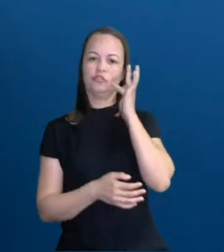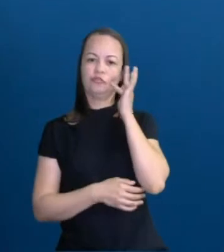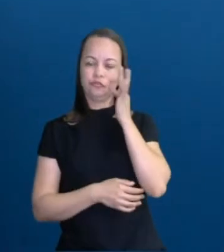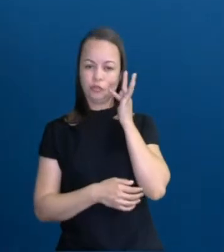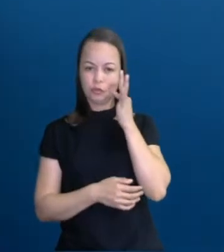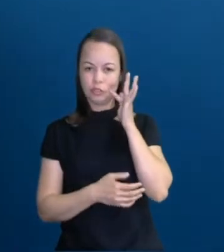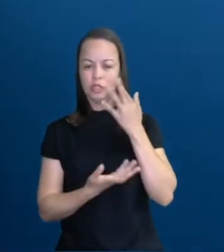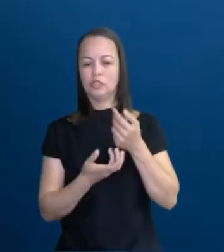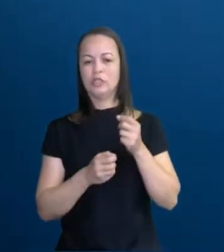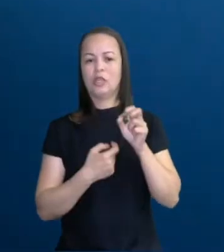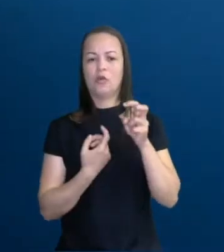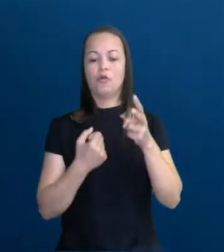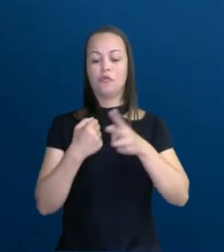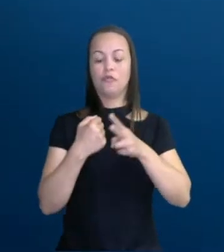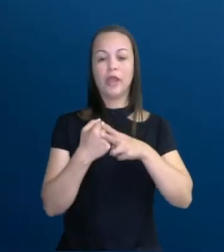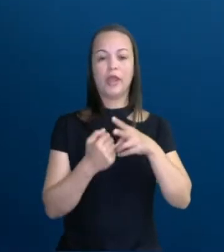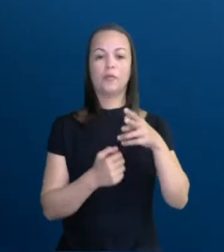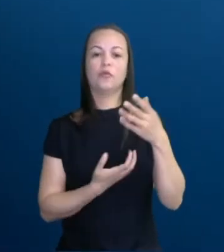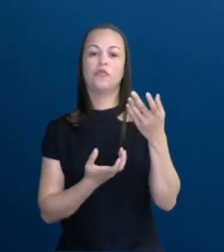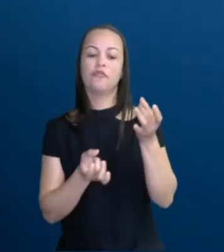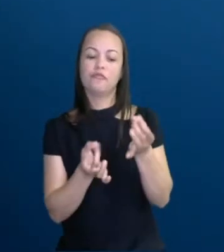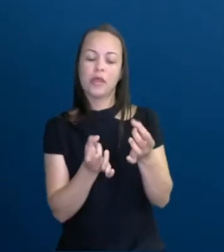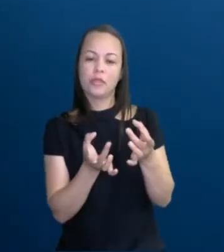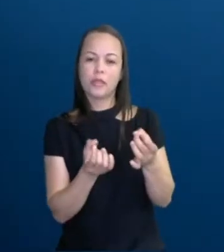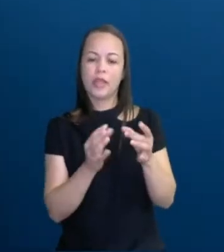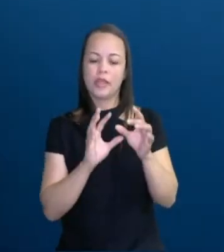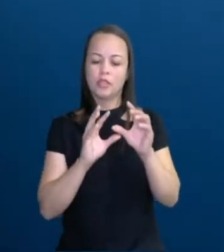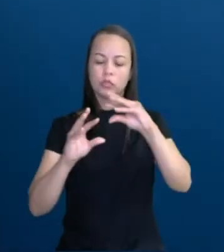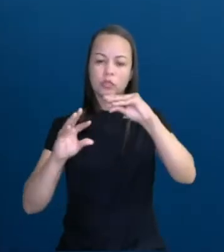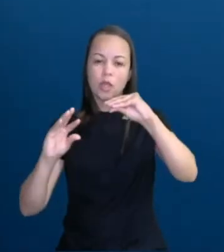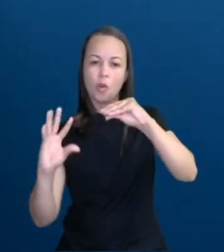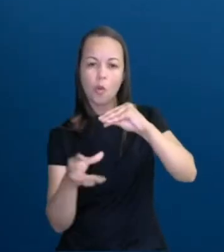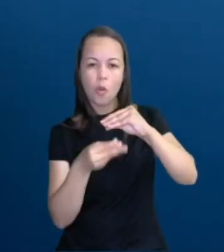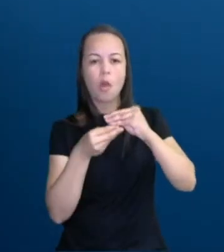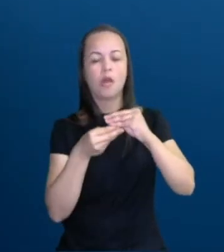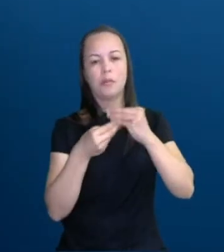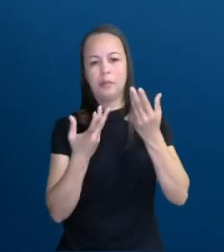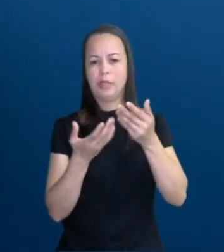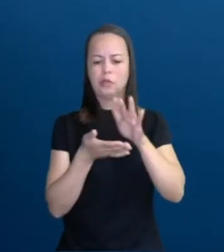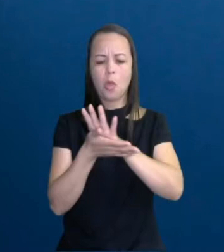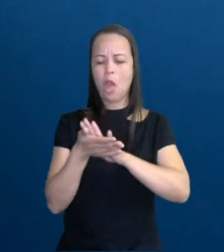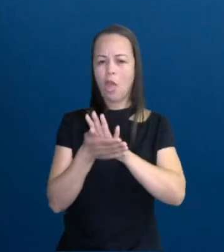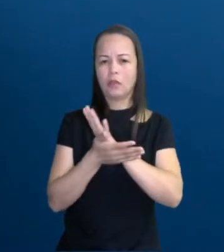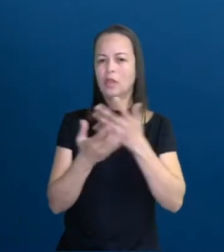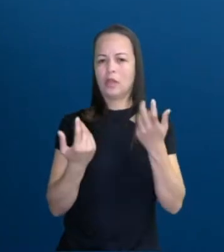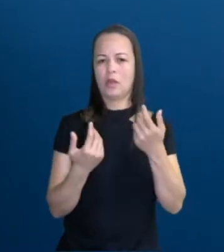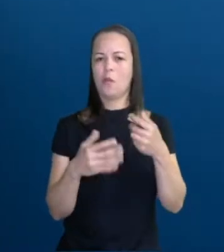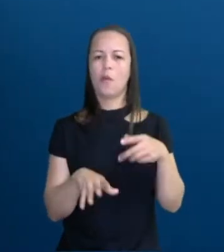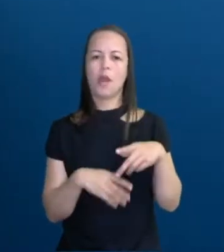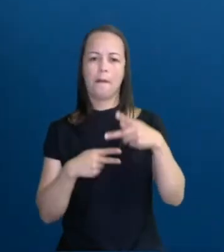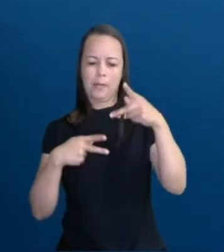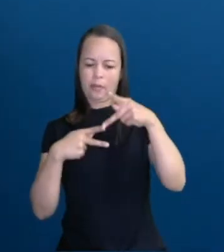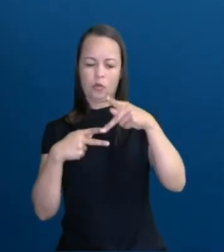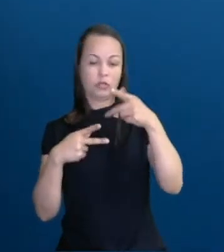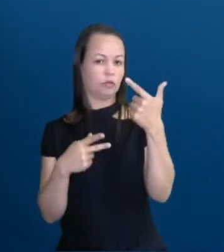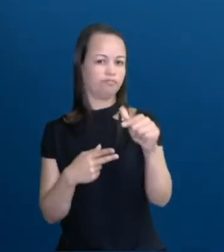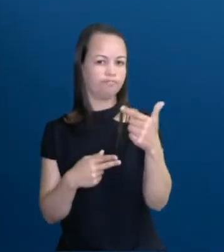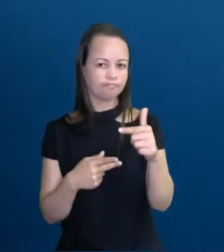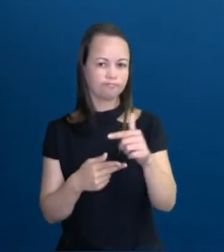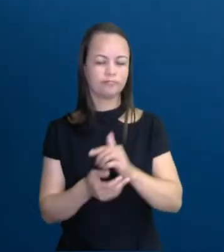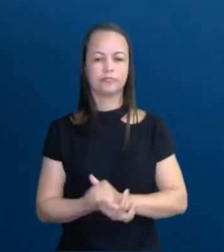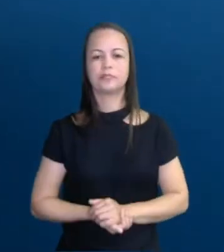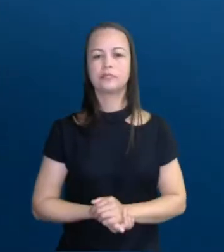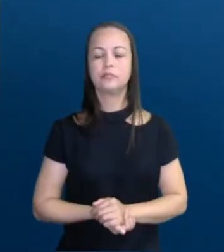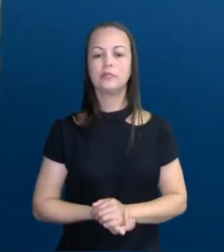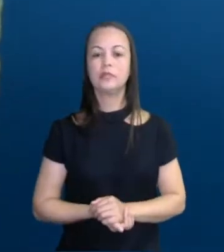que entre o verbo vender e o seu objeto direto, o seu complemento, não há nada, não há nenhuma preposição. E logo após o